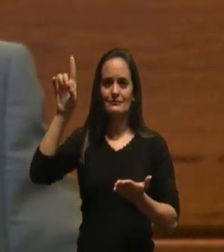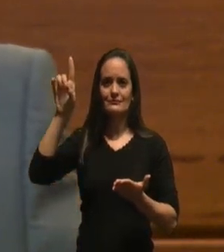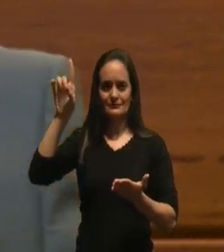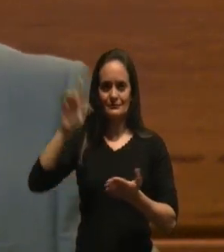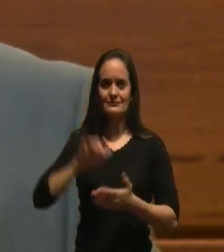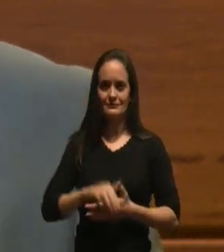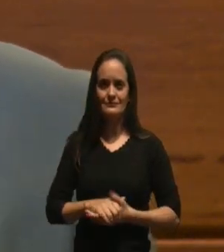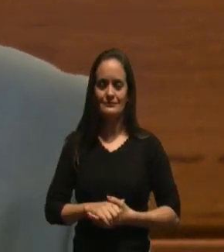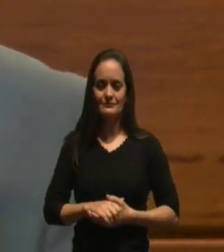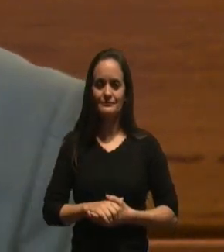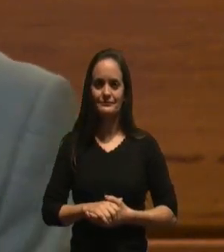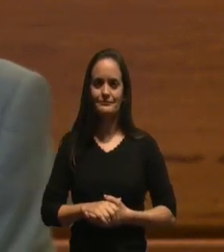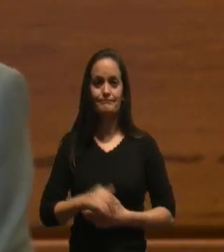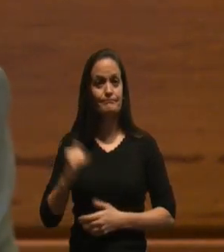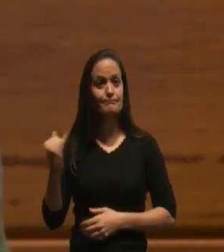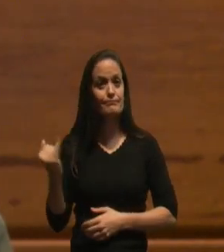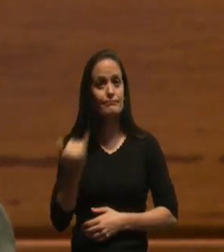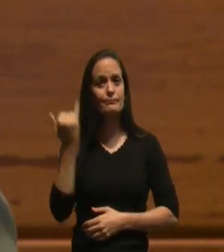coisa muito importante